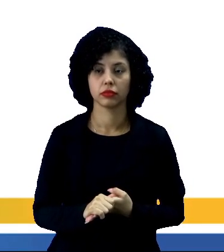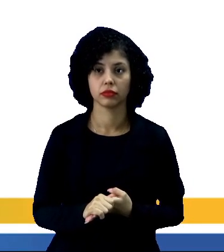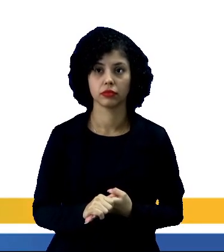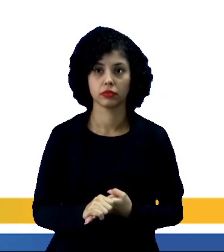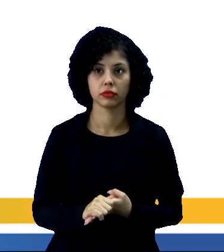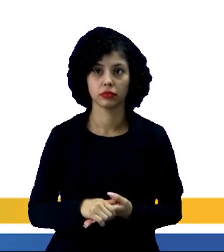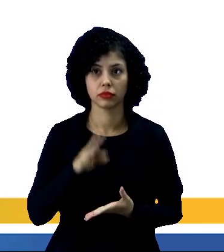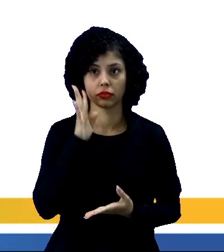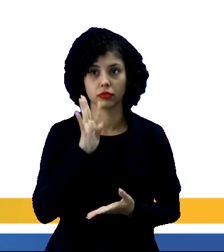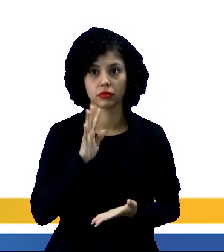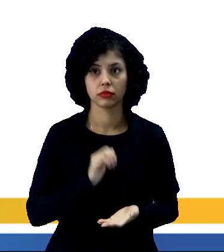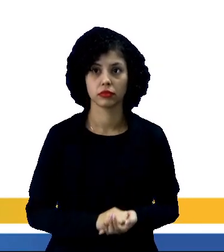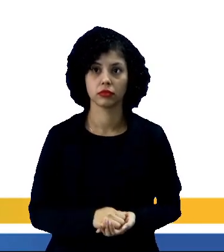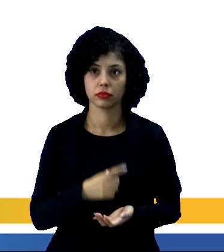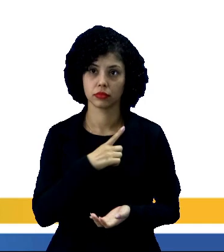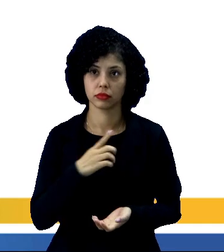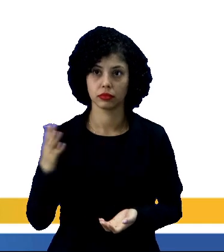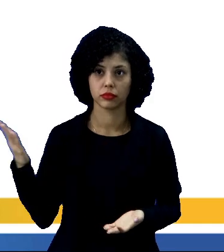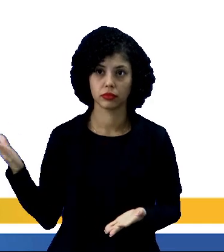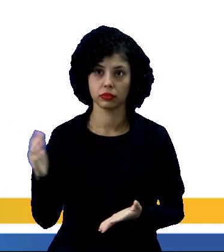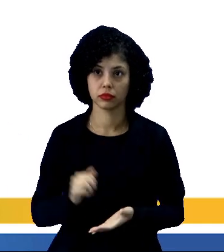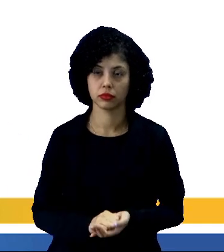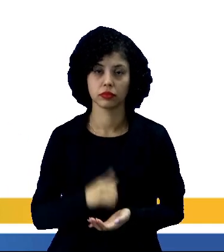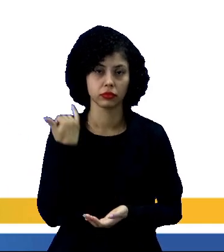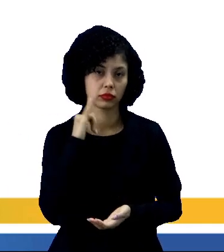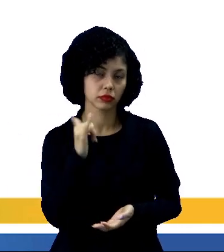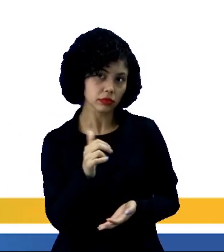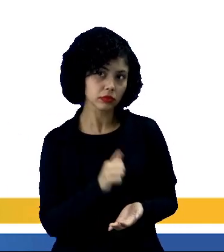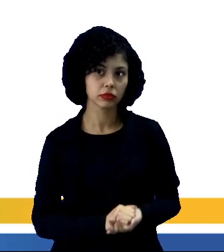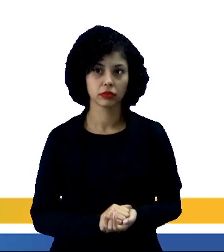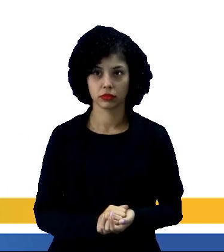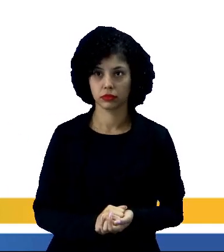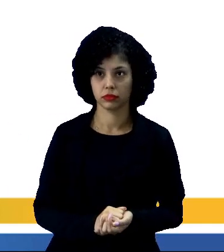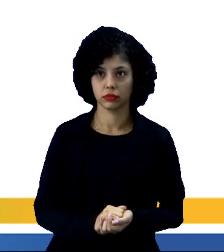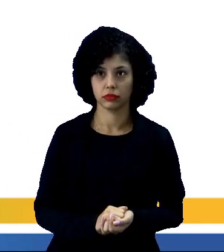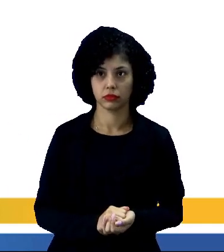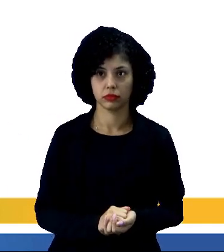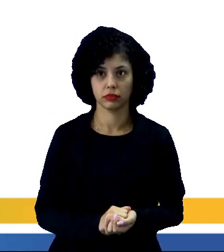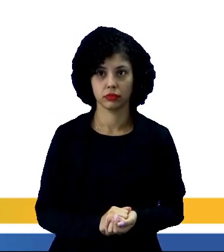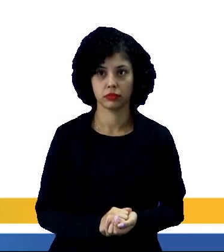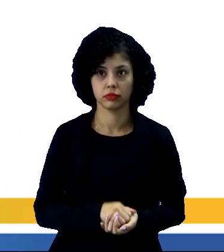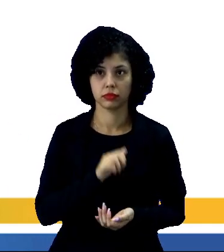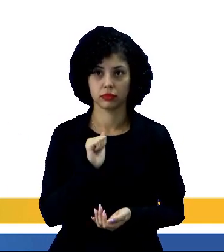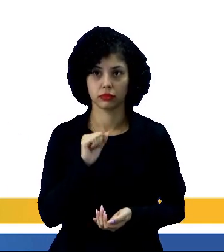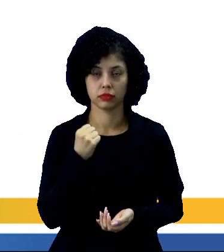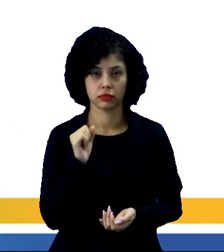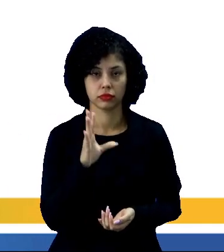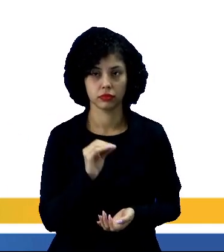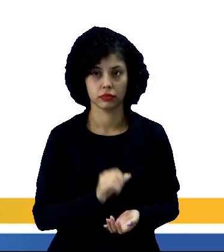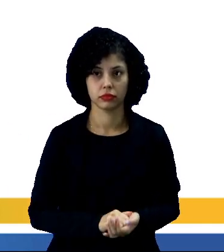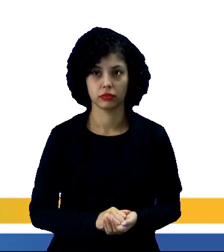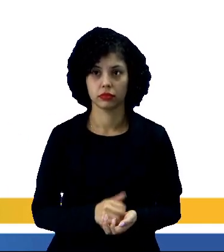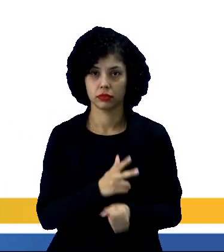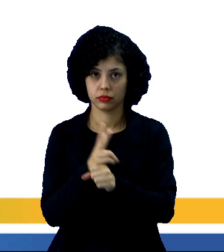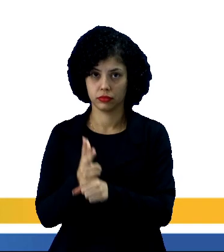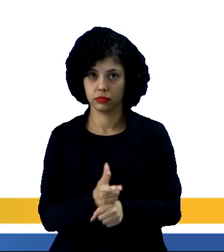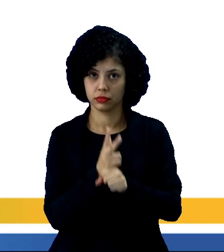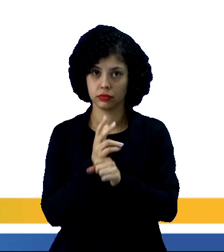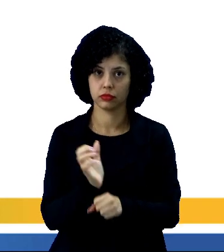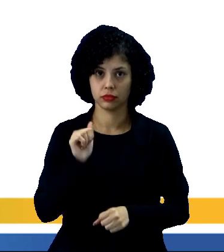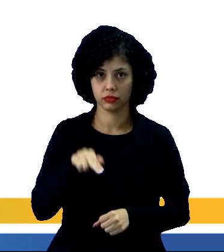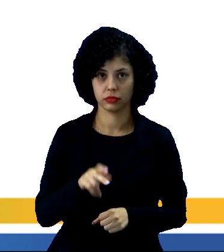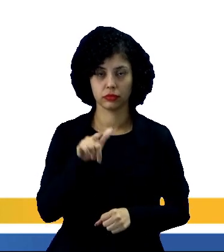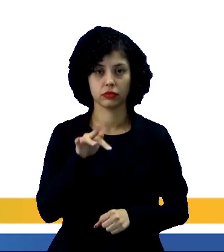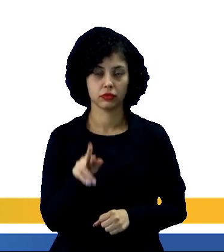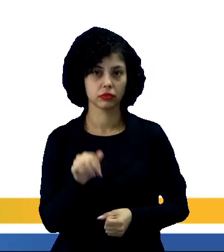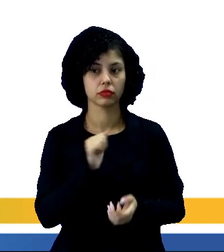Bastante interessante. Aí nós temos a gravação eletrônica, né? Aqui nós temos o Studio A80, tá? Que é um gravador analógico